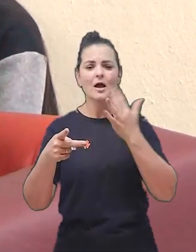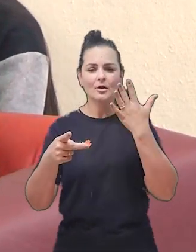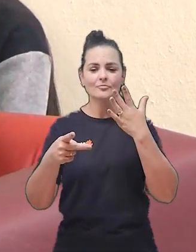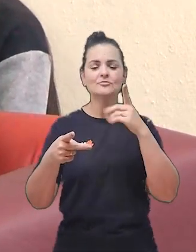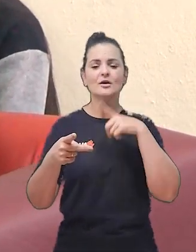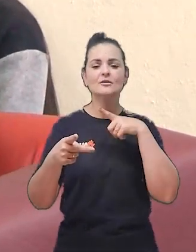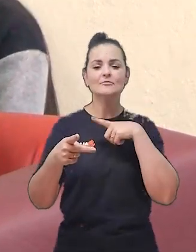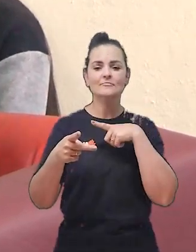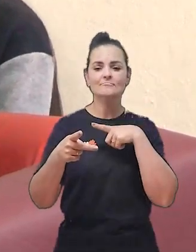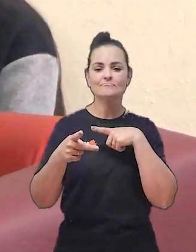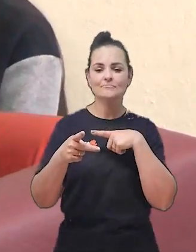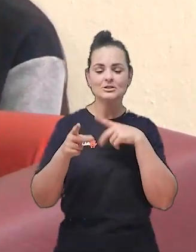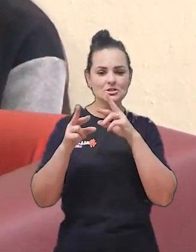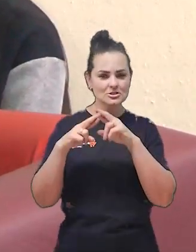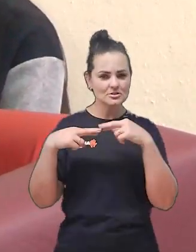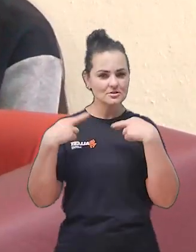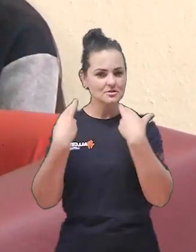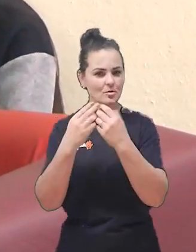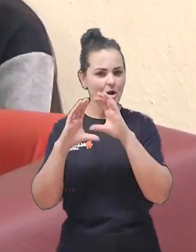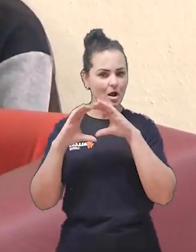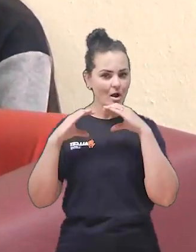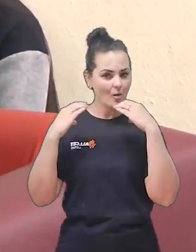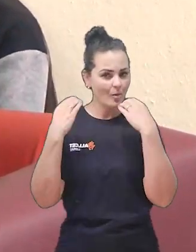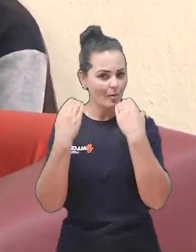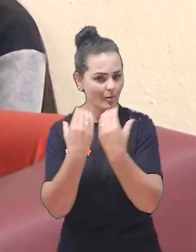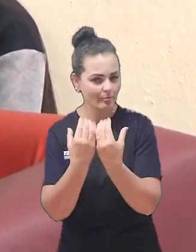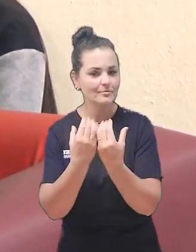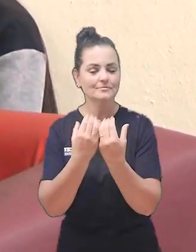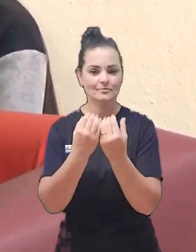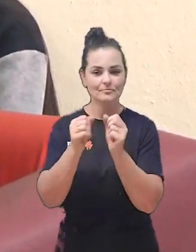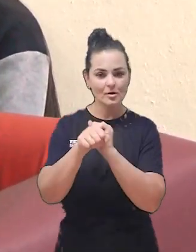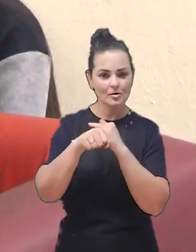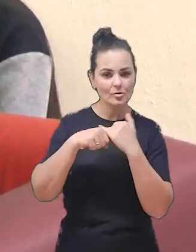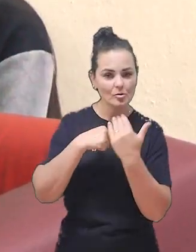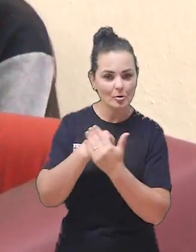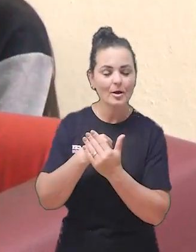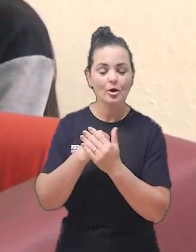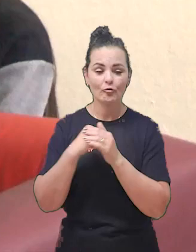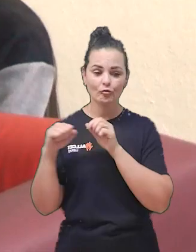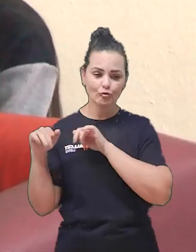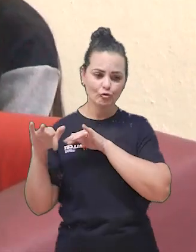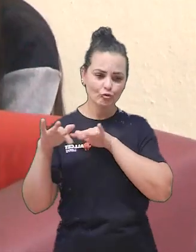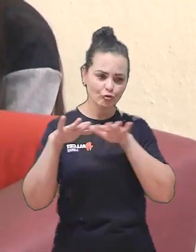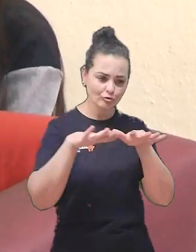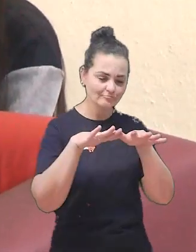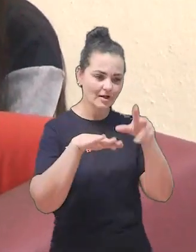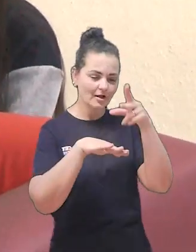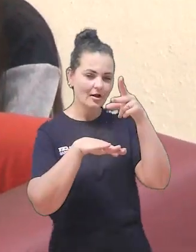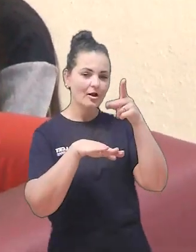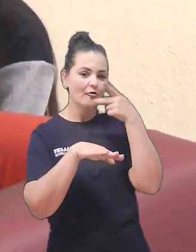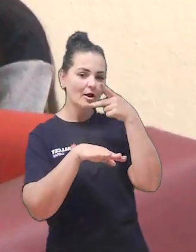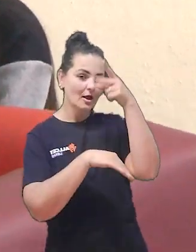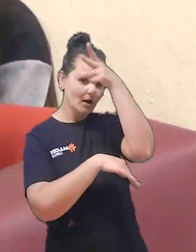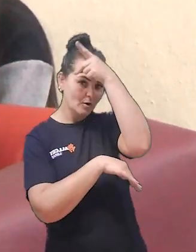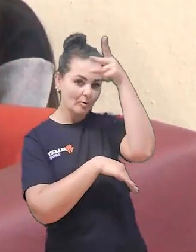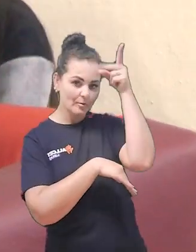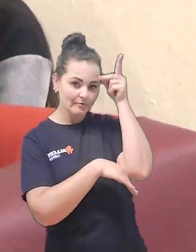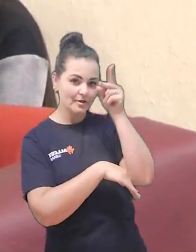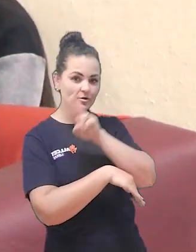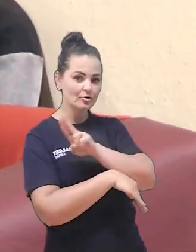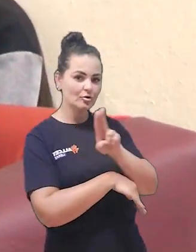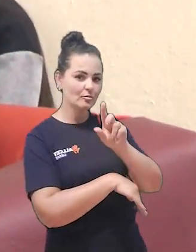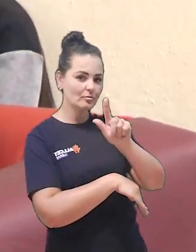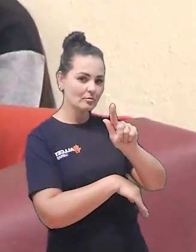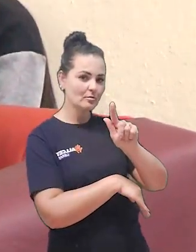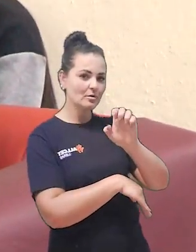uma comissão lá no bairro e fomos falar com o prefeito. Então, na época, Geraldo Werninghaus.